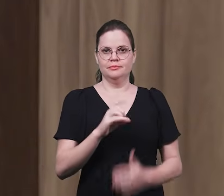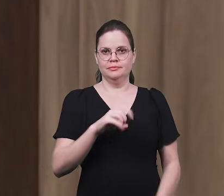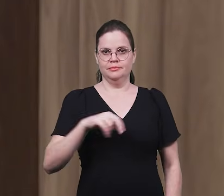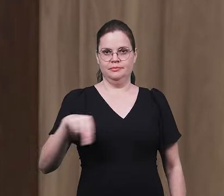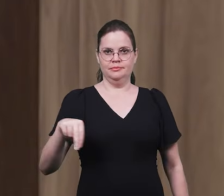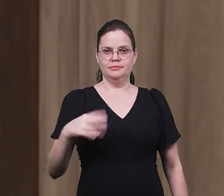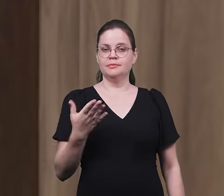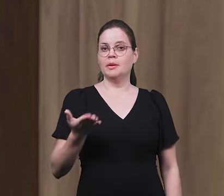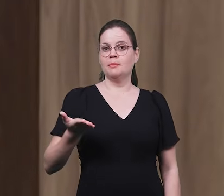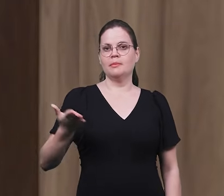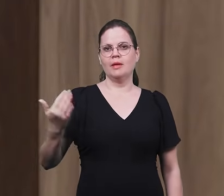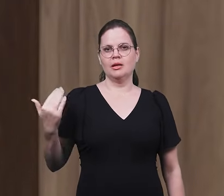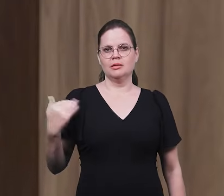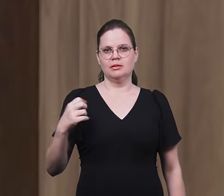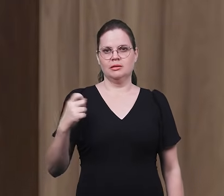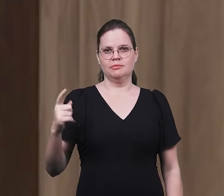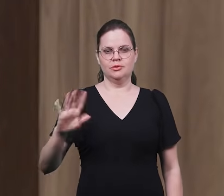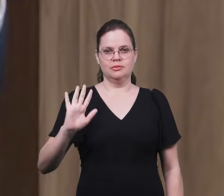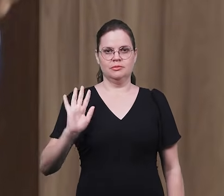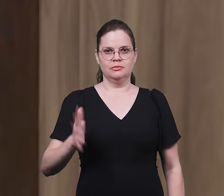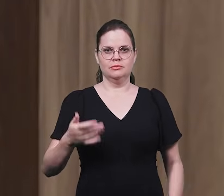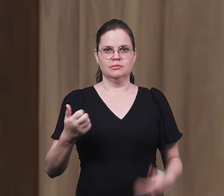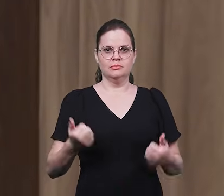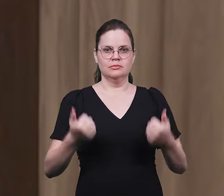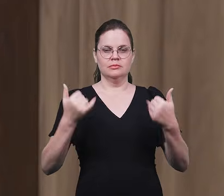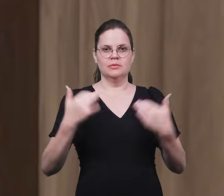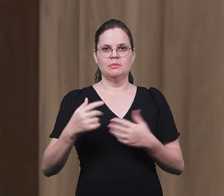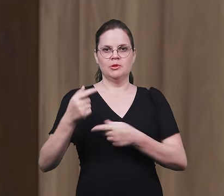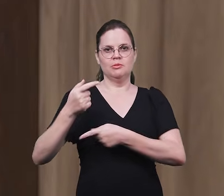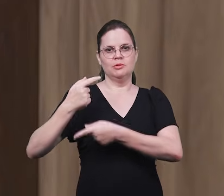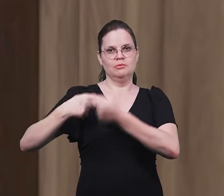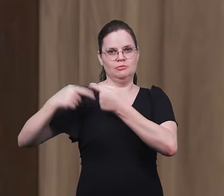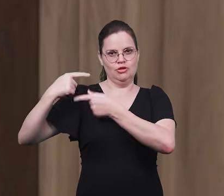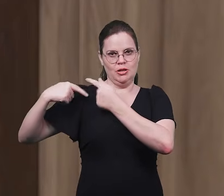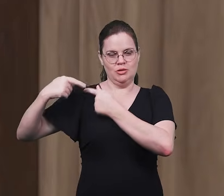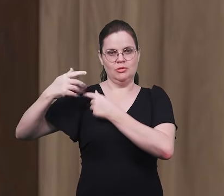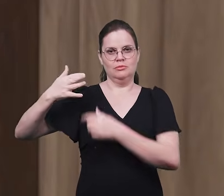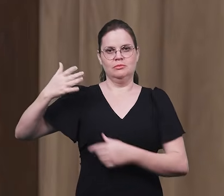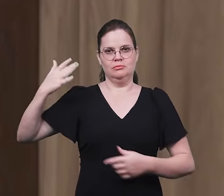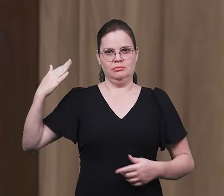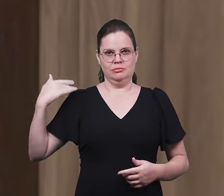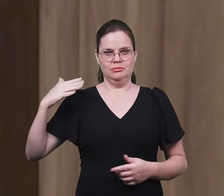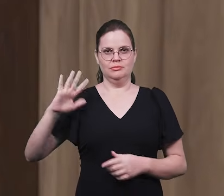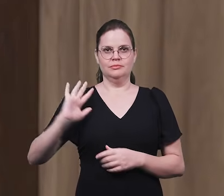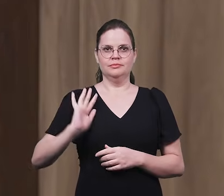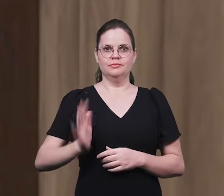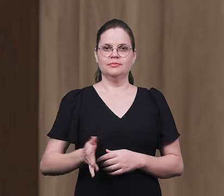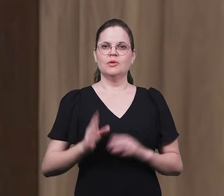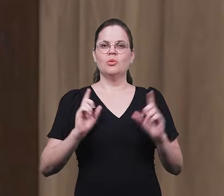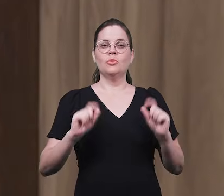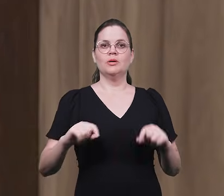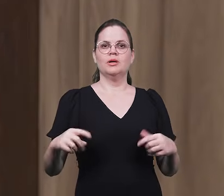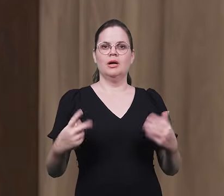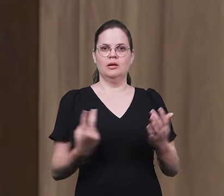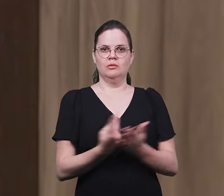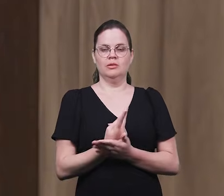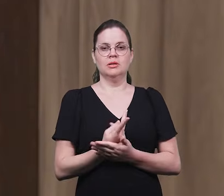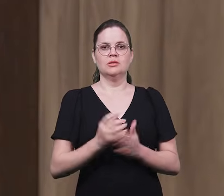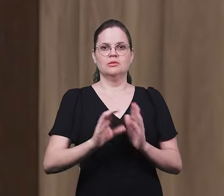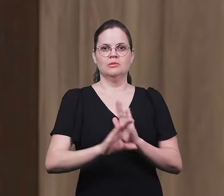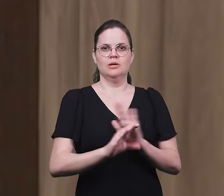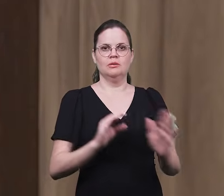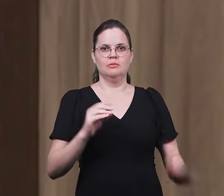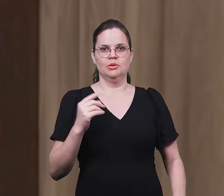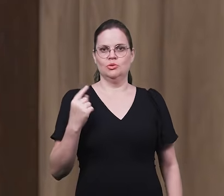Nos episódios passados, nós falamos dos antecedentes e, especialmente nos mais próximos, nós falamos abundantemente